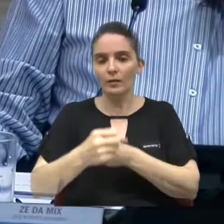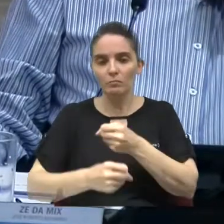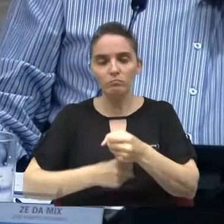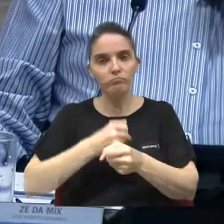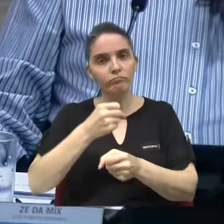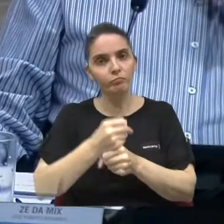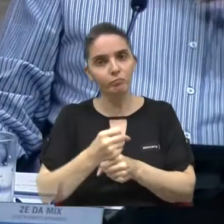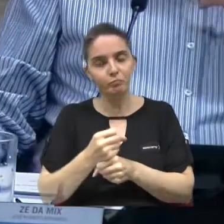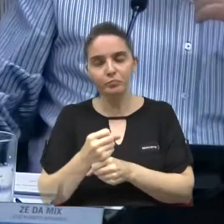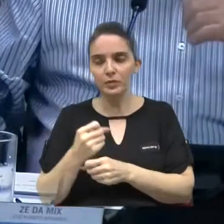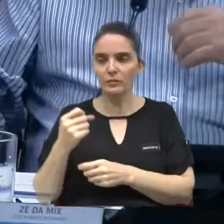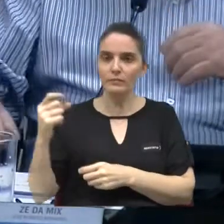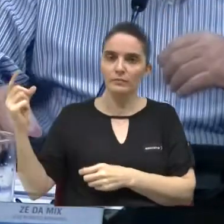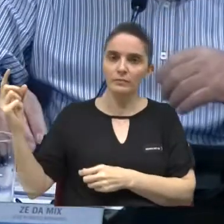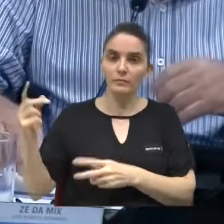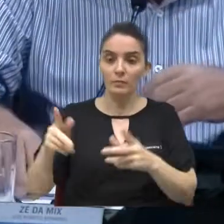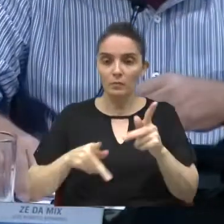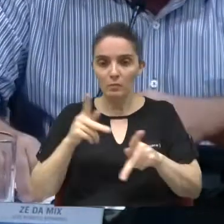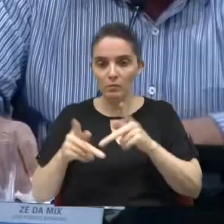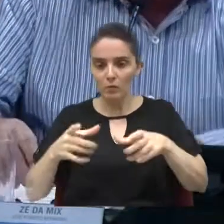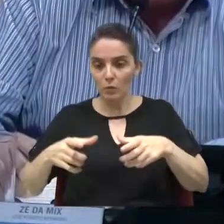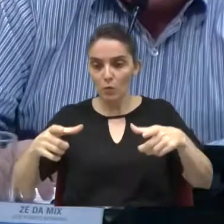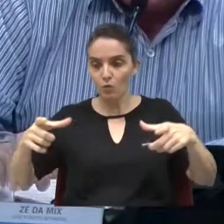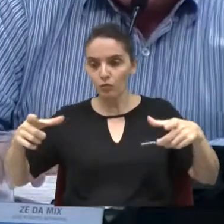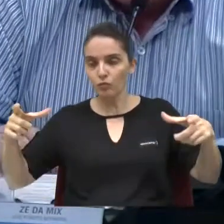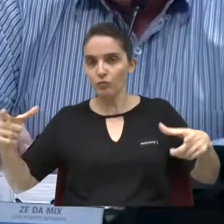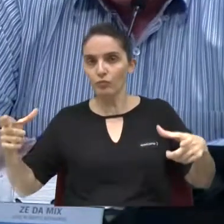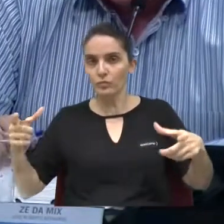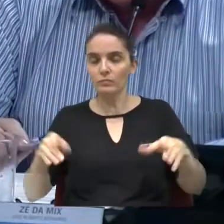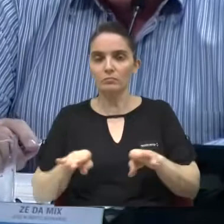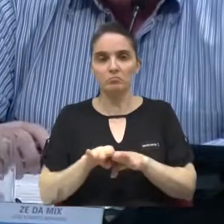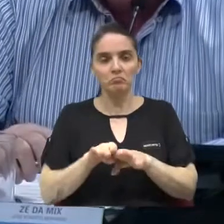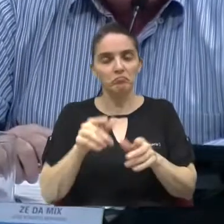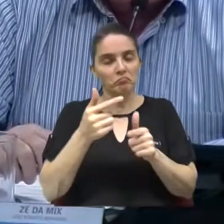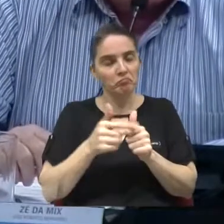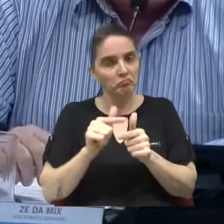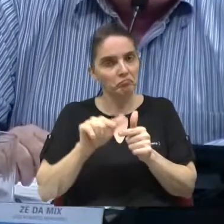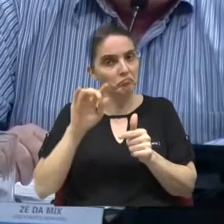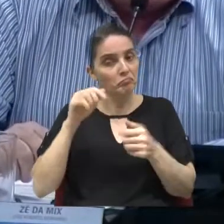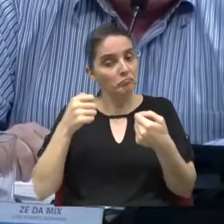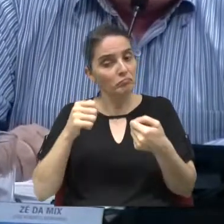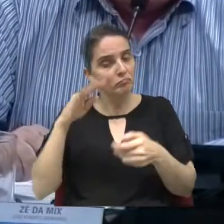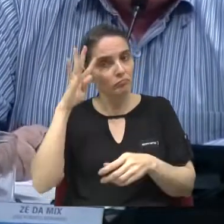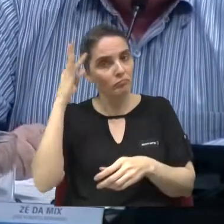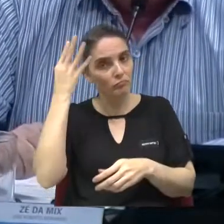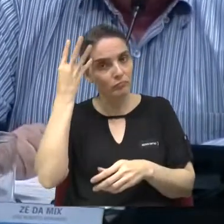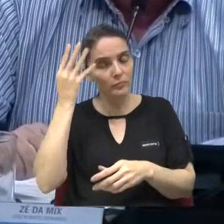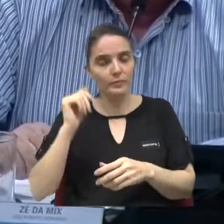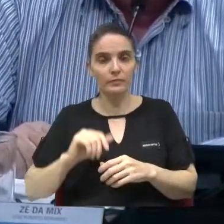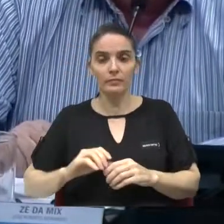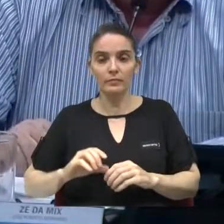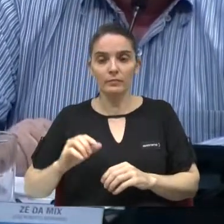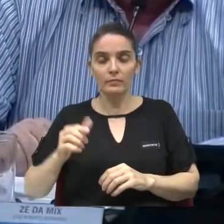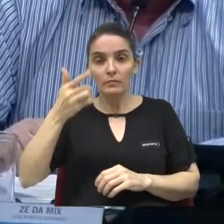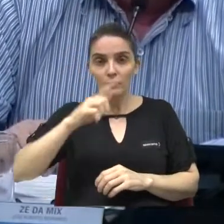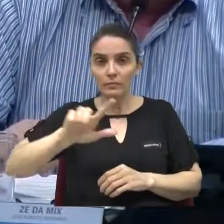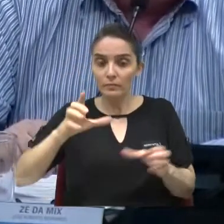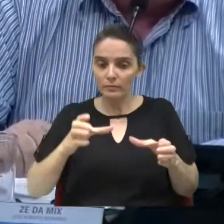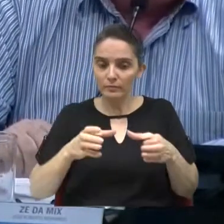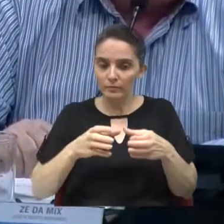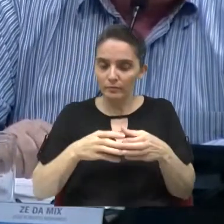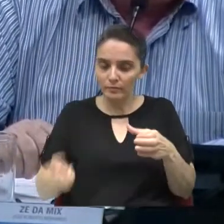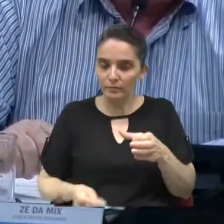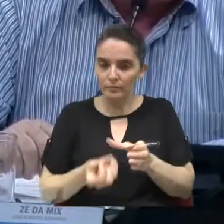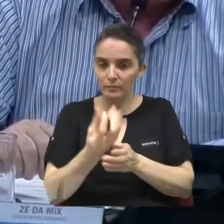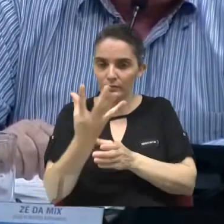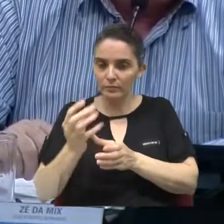forem chegando, o crescimento da população e automaticamente de problemas e soluções da população, outras comissões, com certeza, elas também